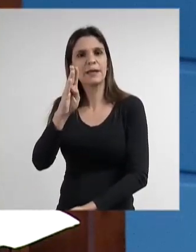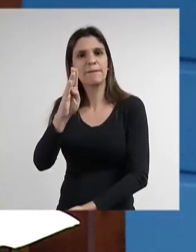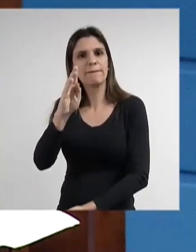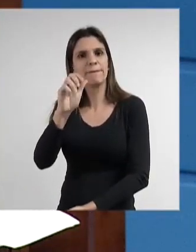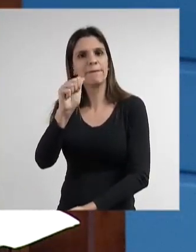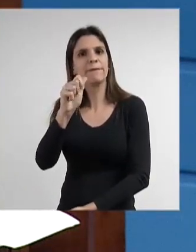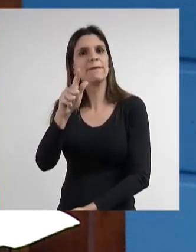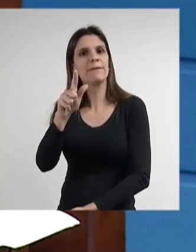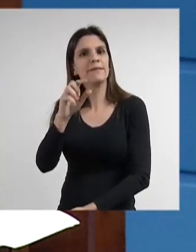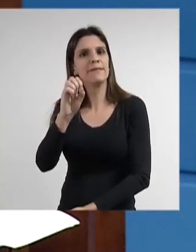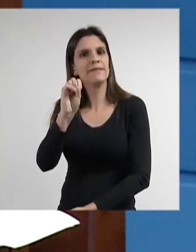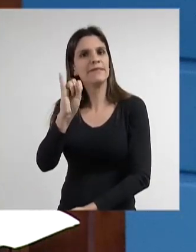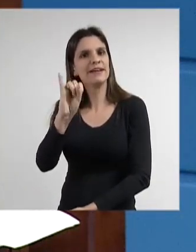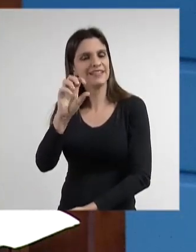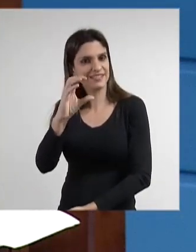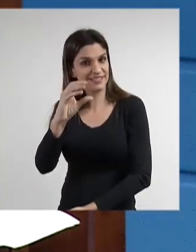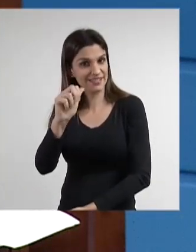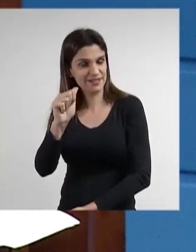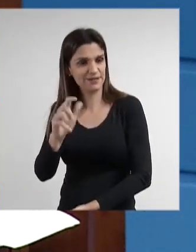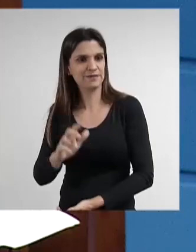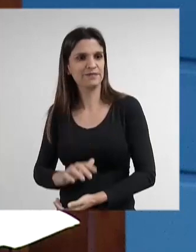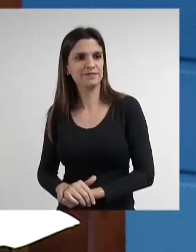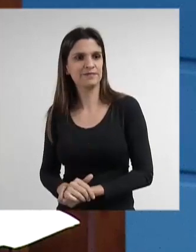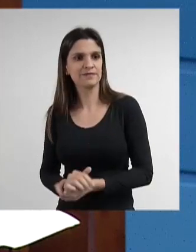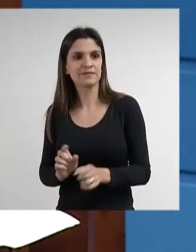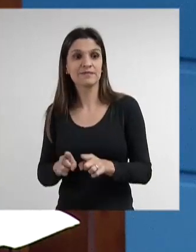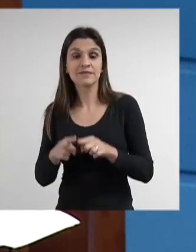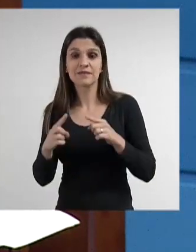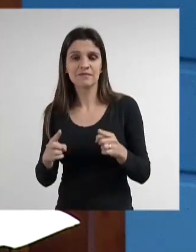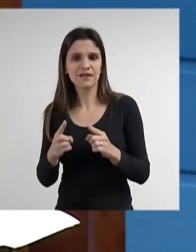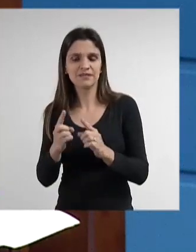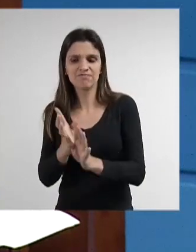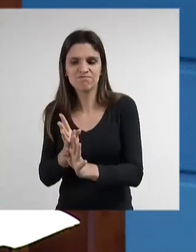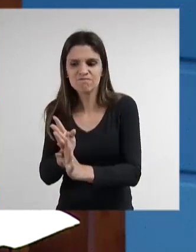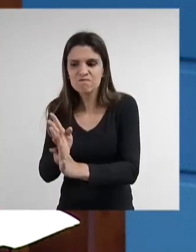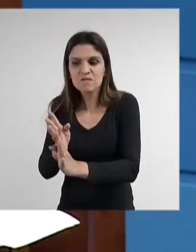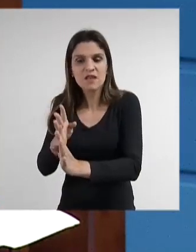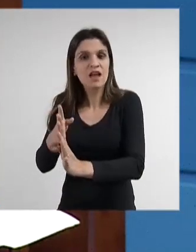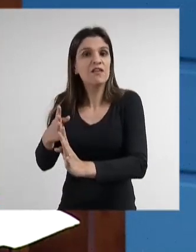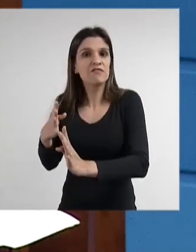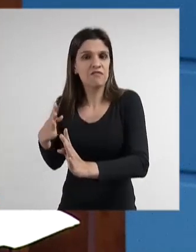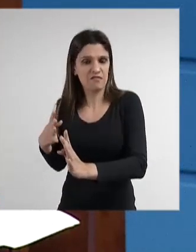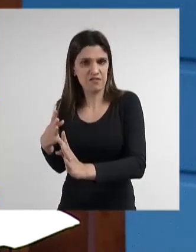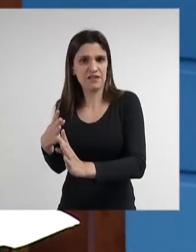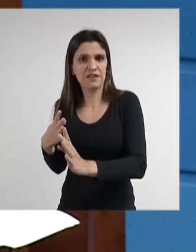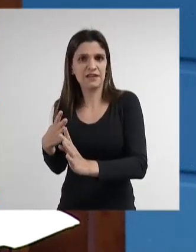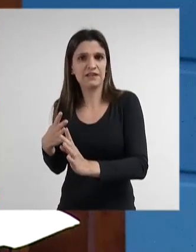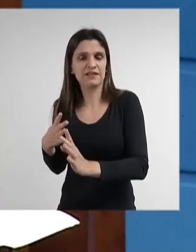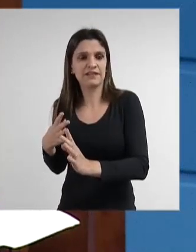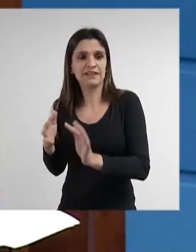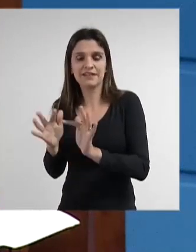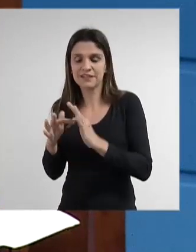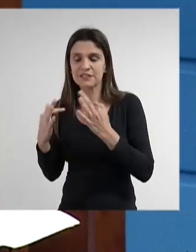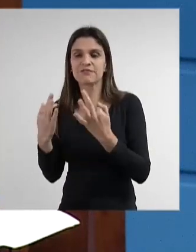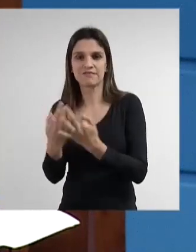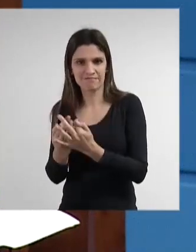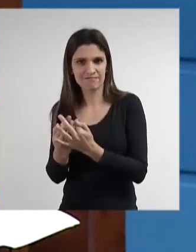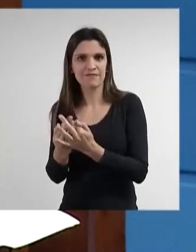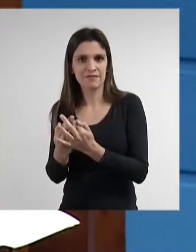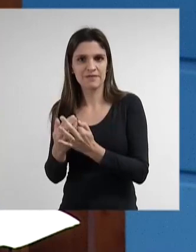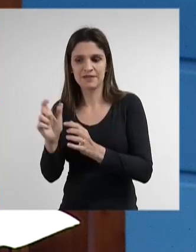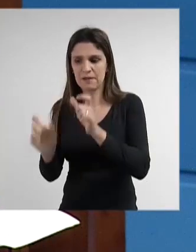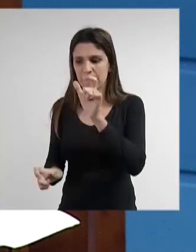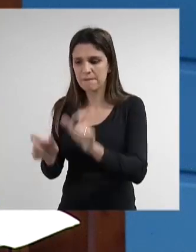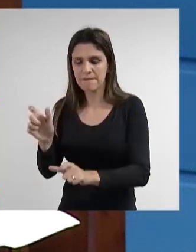agora aumentou de novo a fila das pessoas pobres, miseráveis, que estão indo às